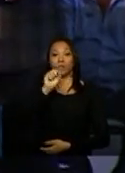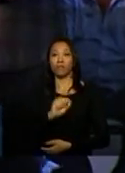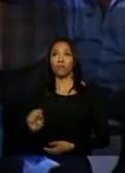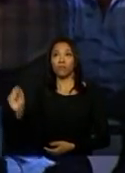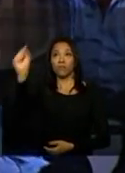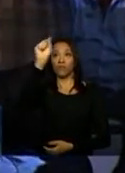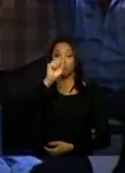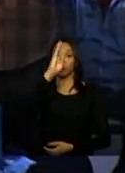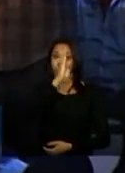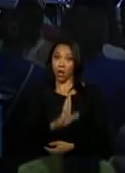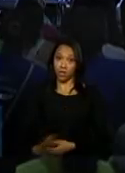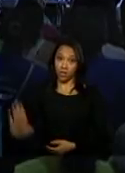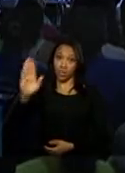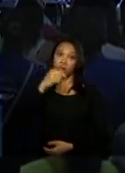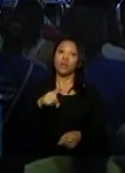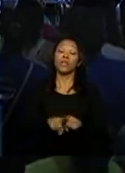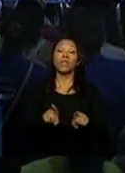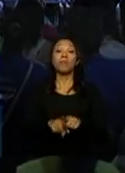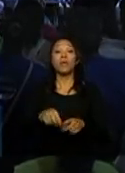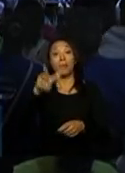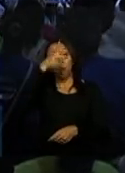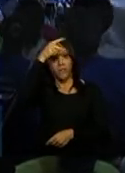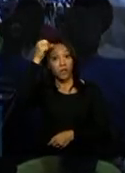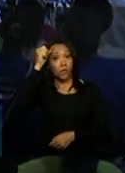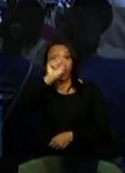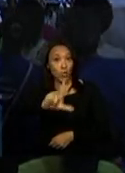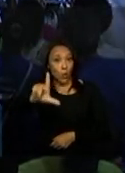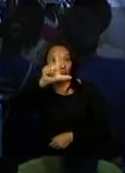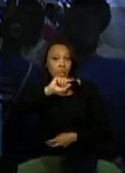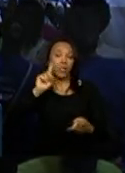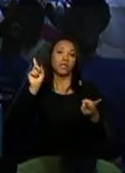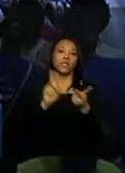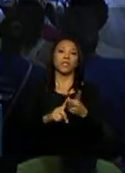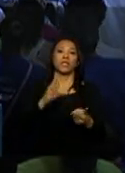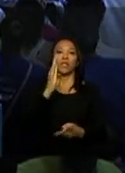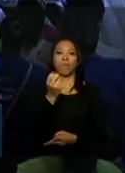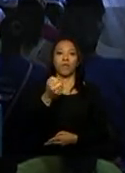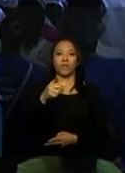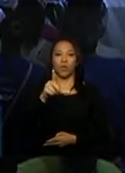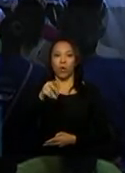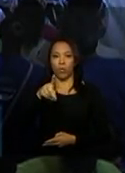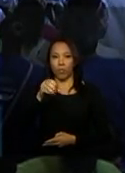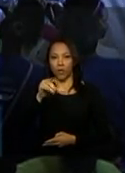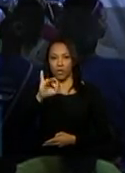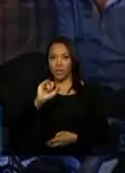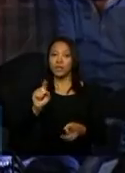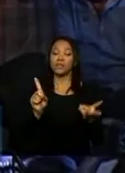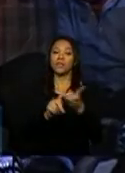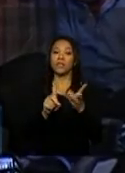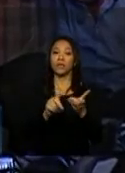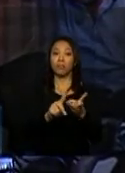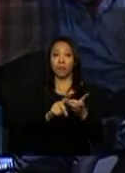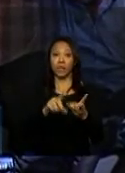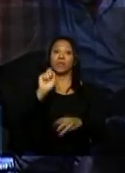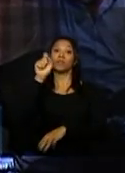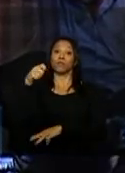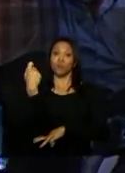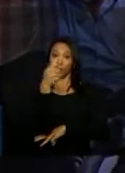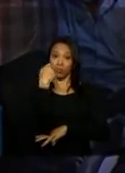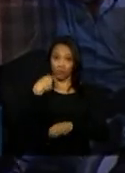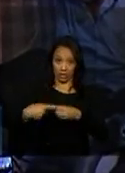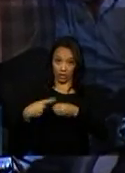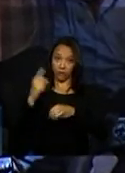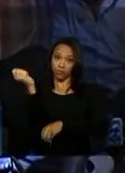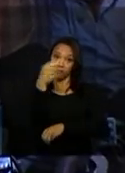As prefeituras de Londrina, no Paraná, Manhumirim e Brasópolis, em Minas Gerais, e Santa Cruz do Sul, no Rio Grande do